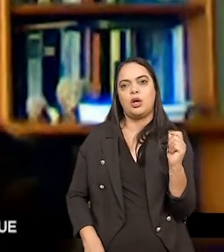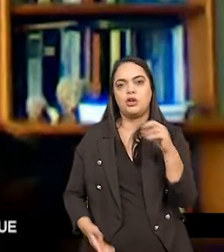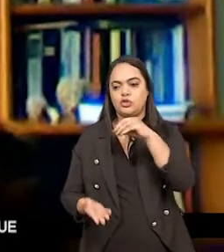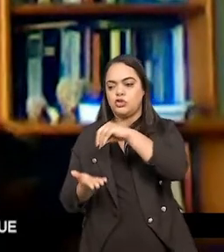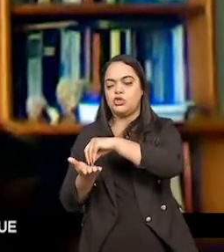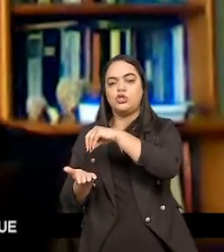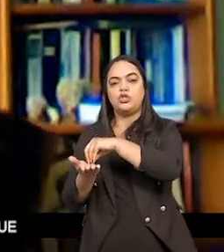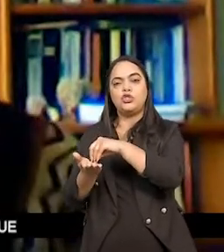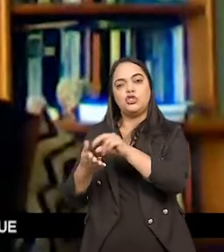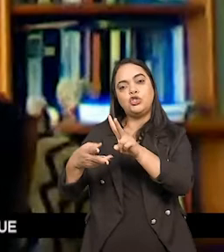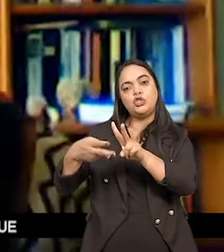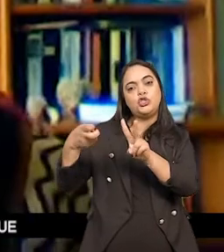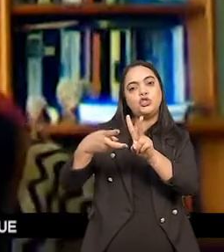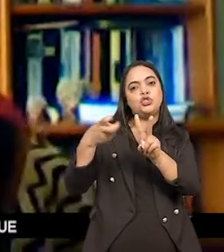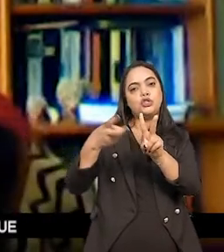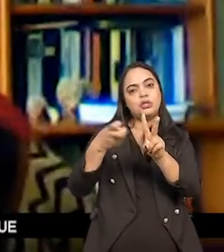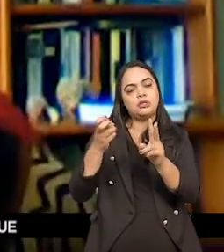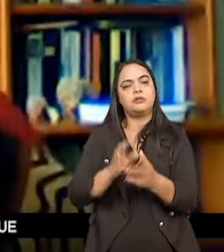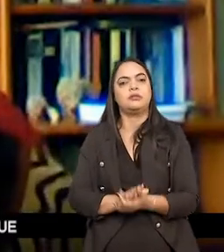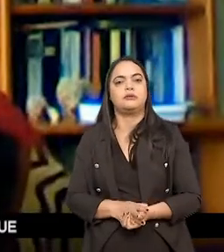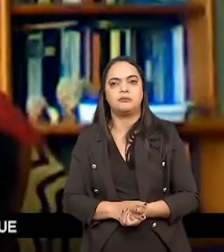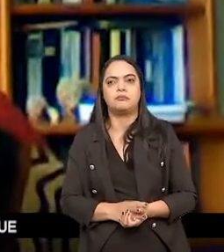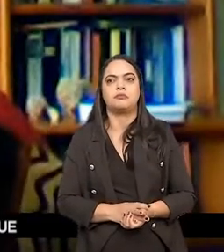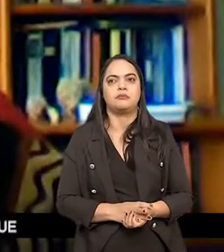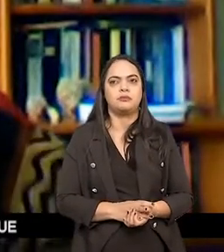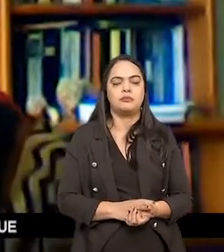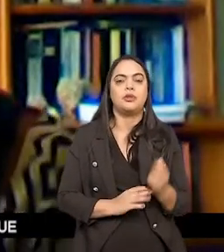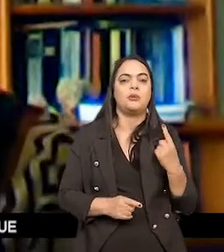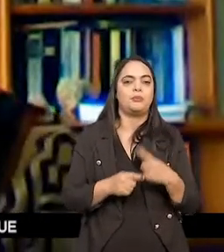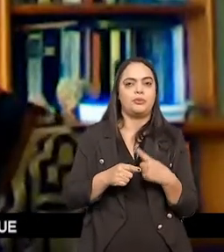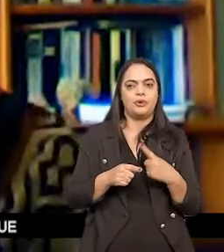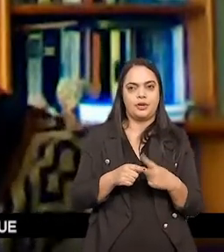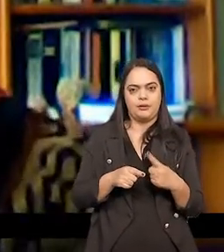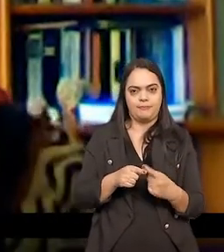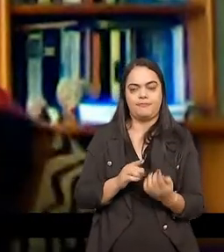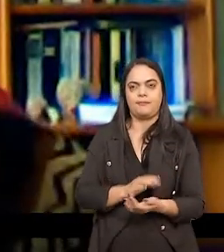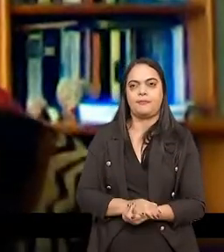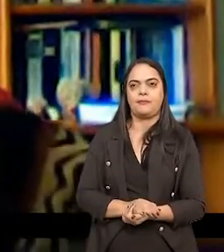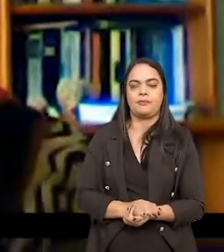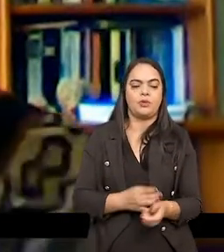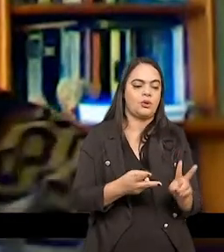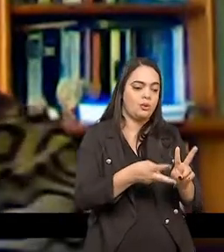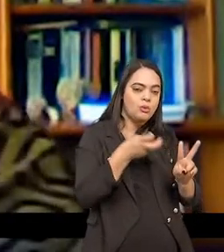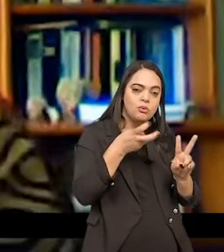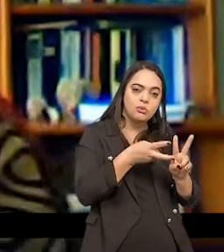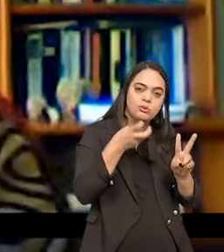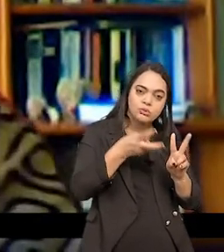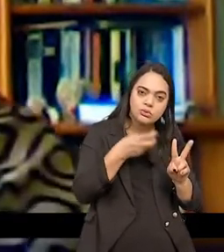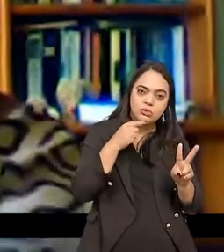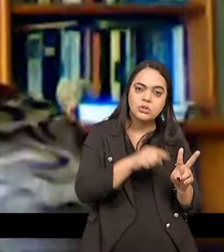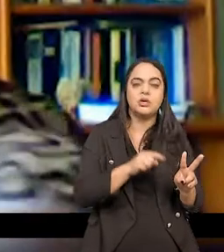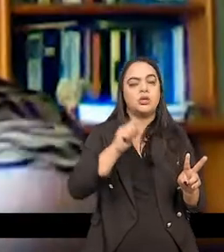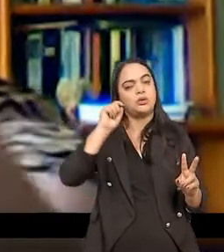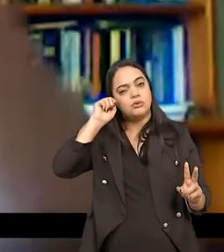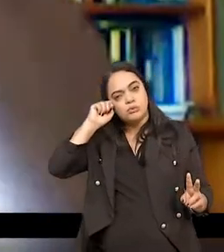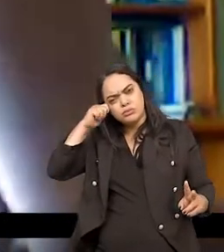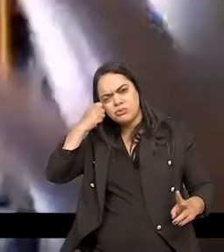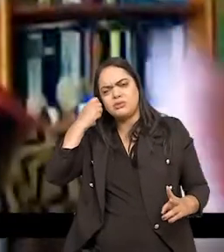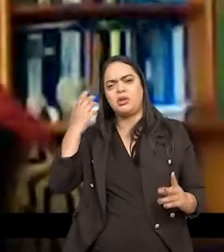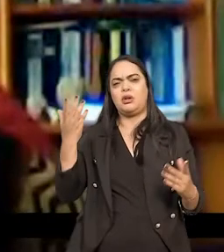indígenas. O que eu quero levantar por isso? Eu quero levantar que os índios, os negros, isso não é